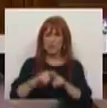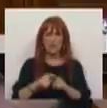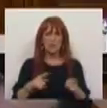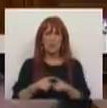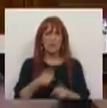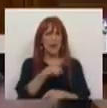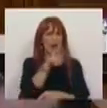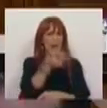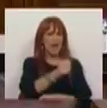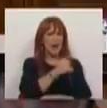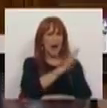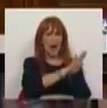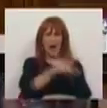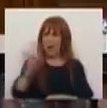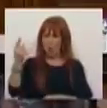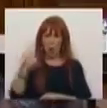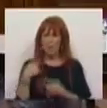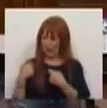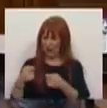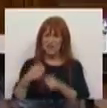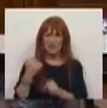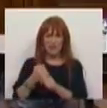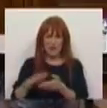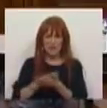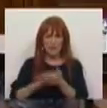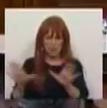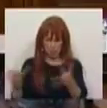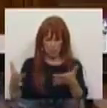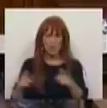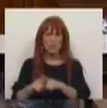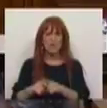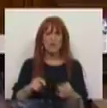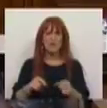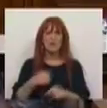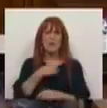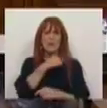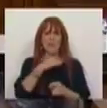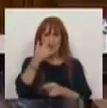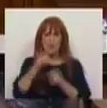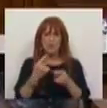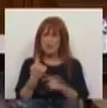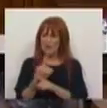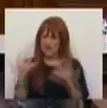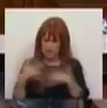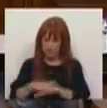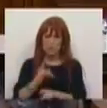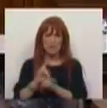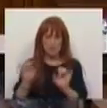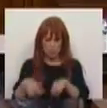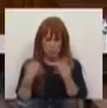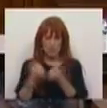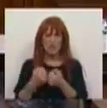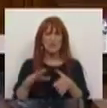lares residenciais que poderiam ter sido gastos em serviços de base comunitária, permitindo a essas pessoas manterem-se integradas social